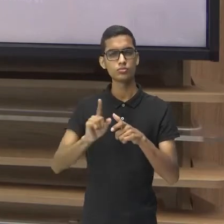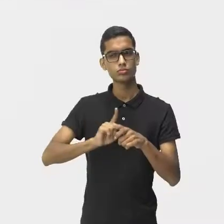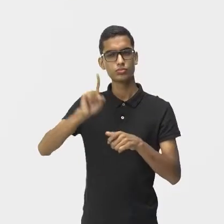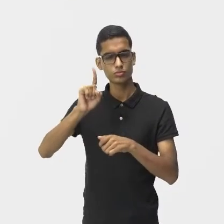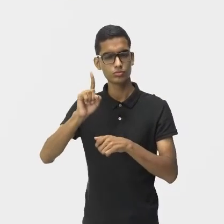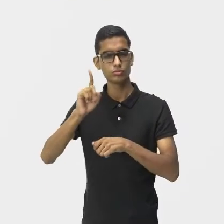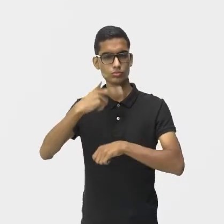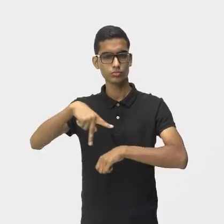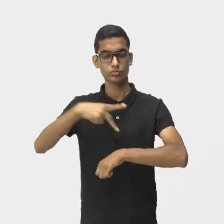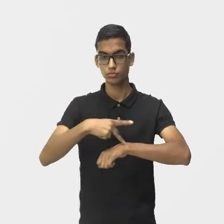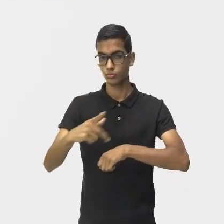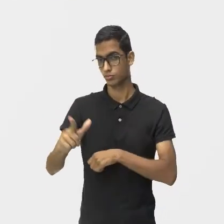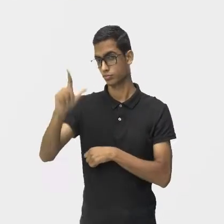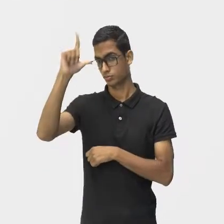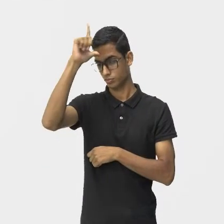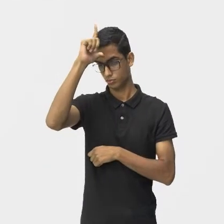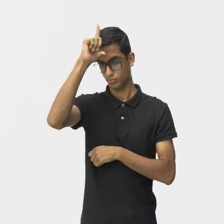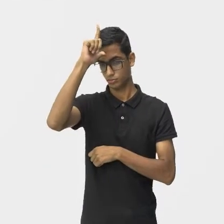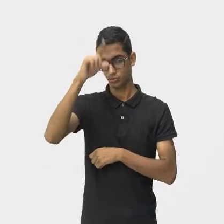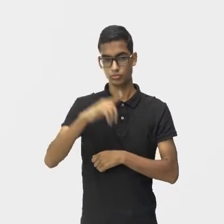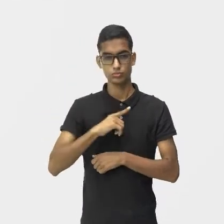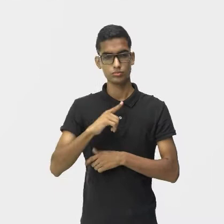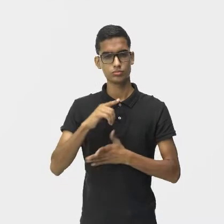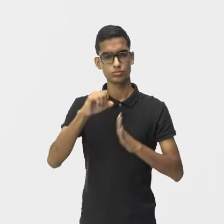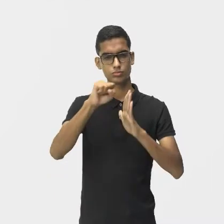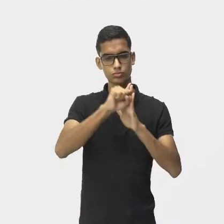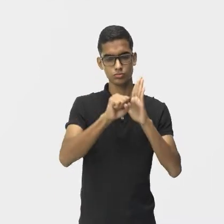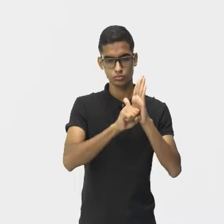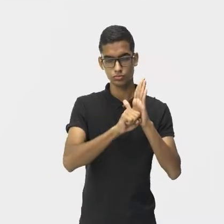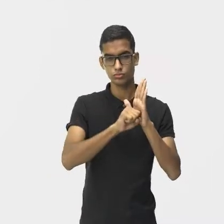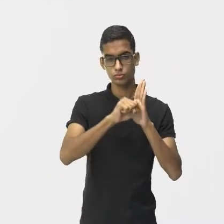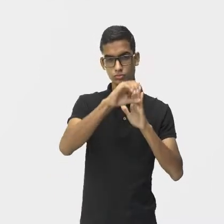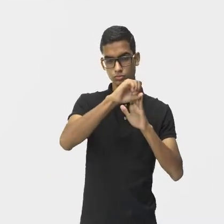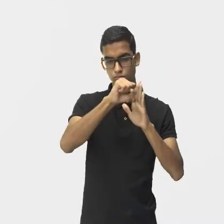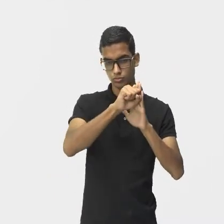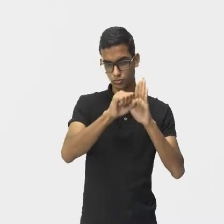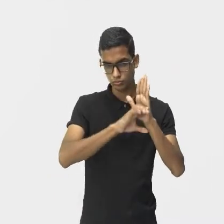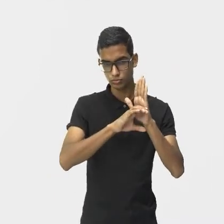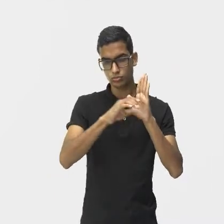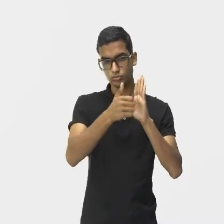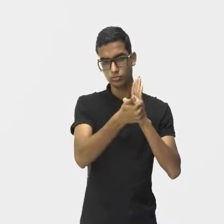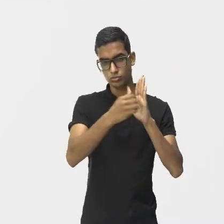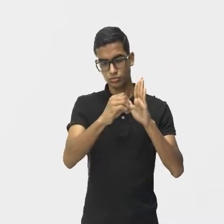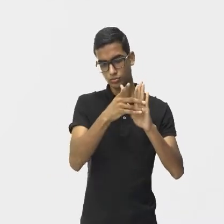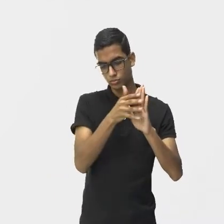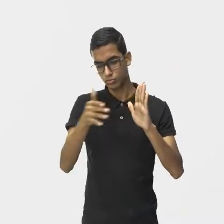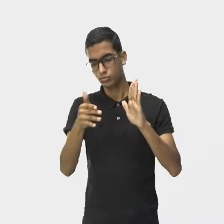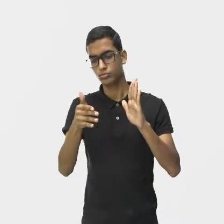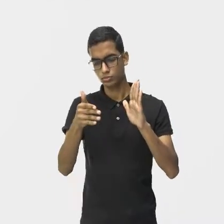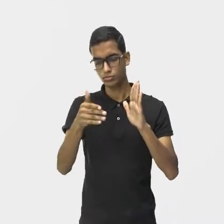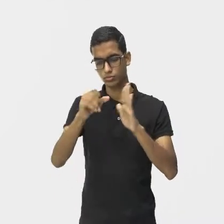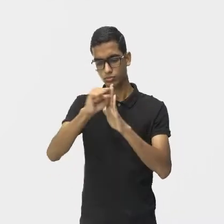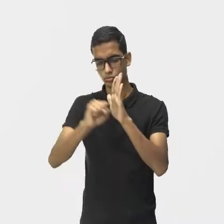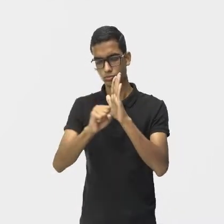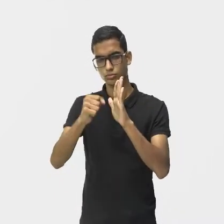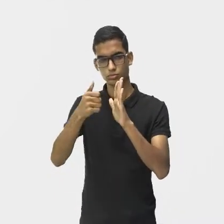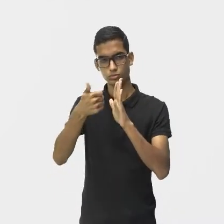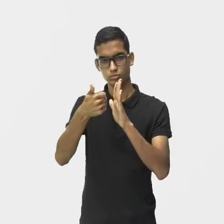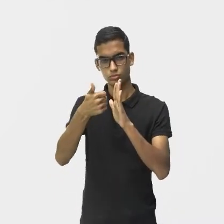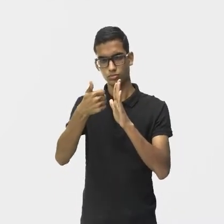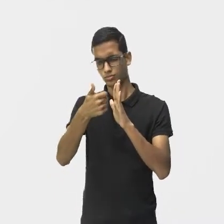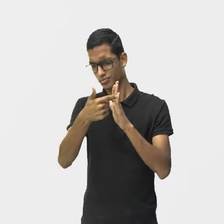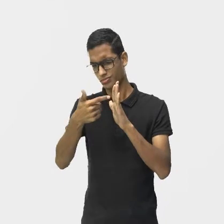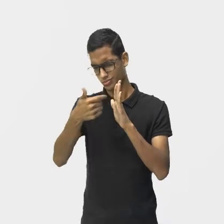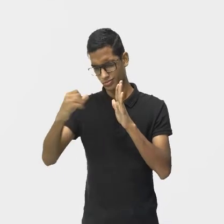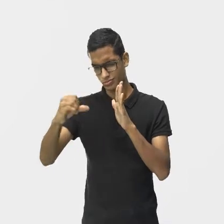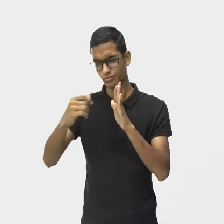século XIX para o século XX, o mundo ocidental conheceu uma nova forma